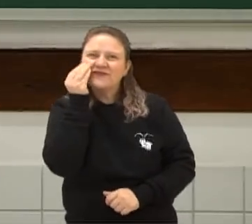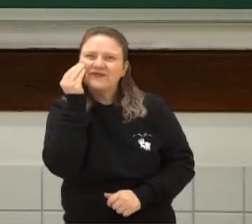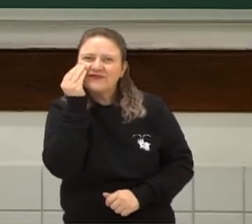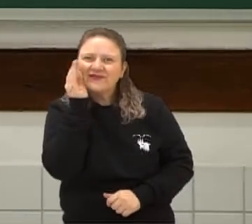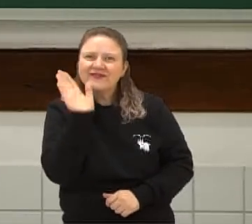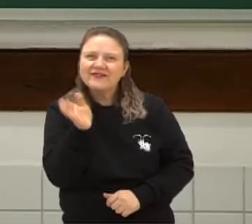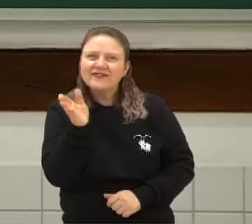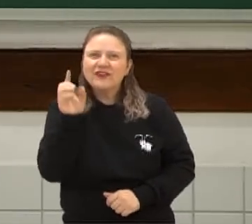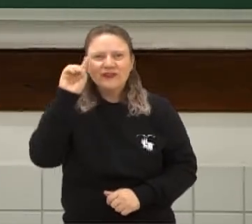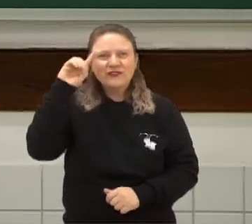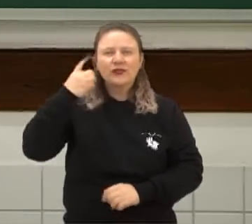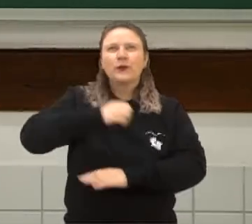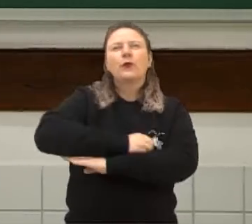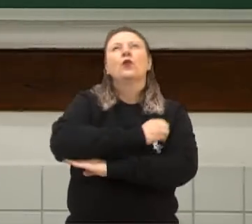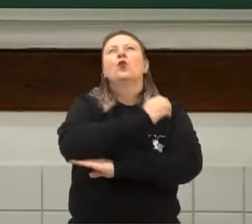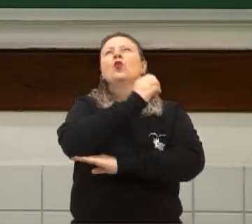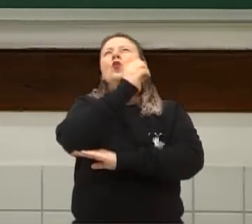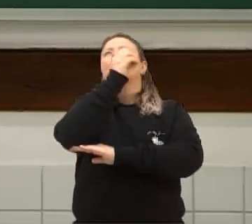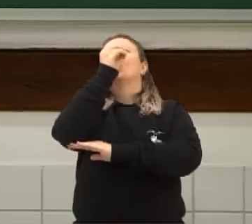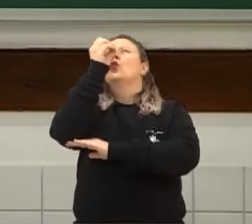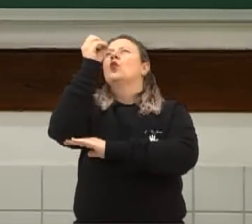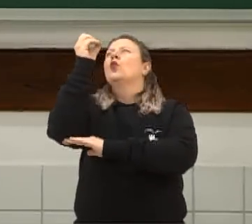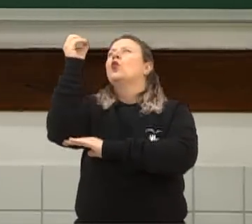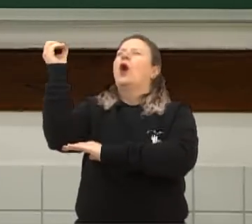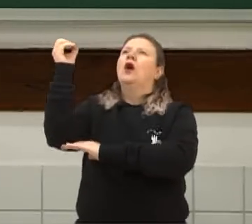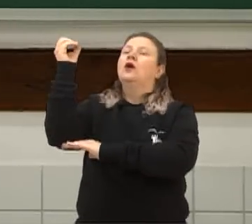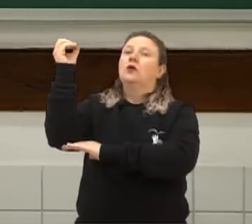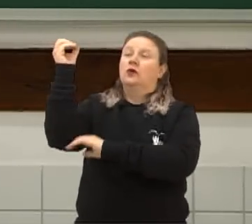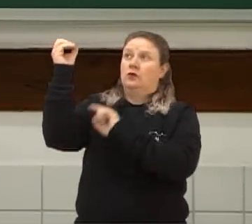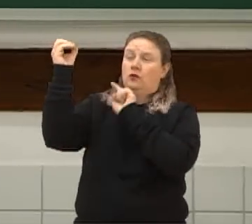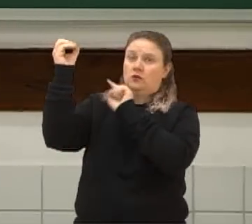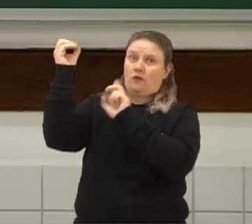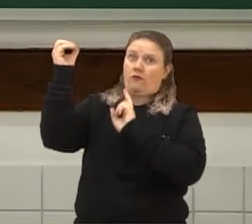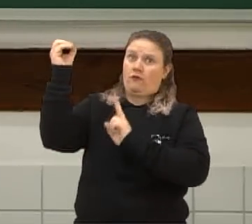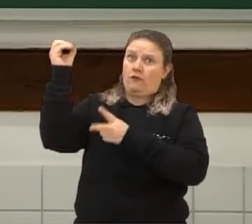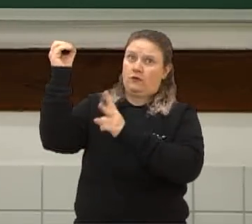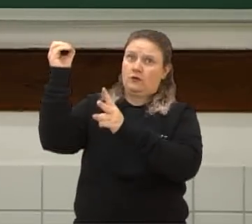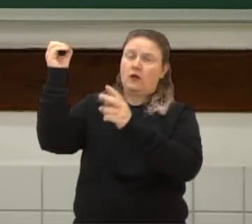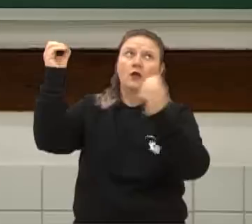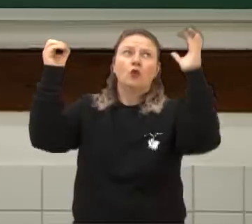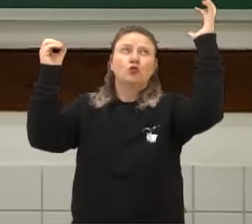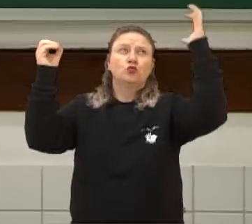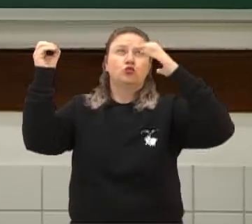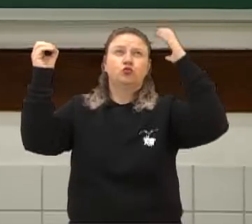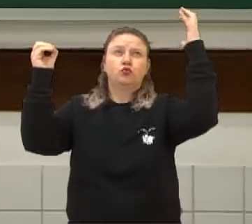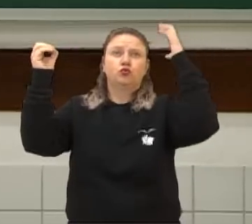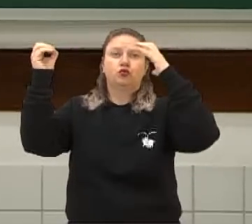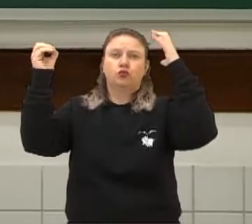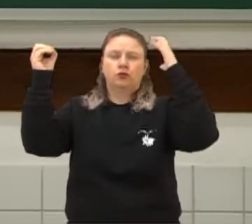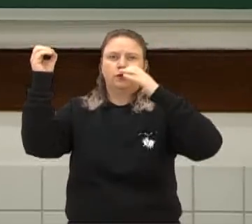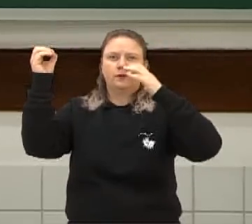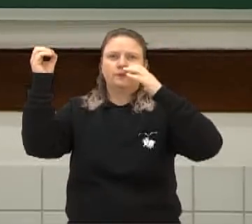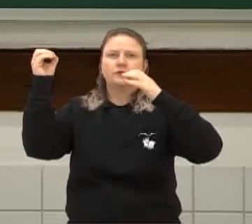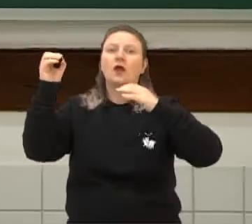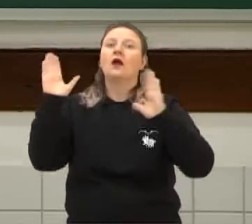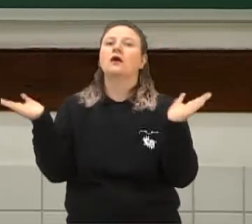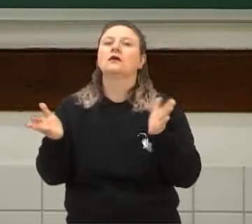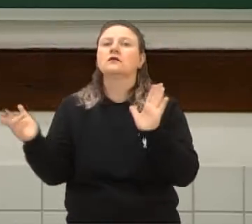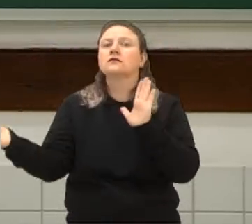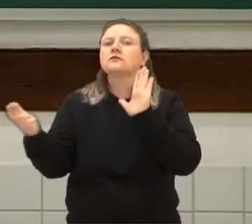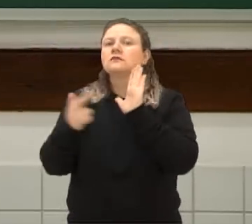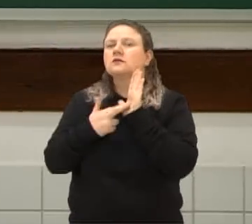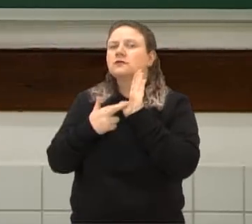isso? O dia está ensolarado, continua com sol e começa a chover. Então, eu quero que você responda